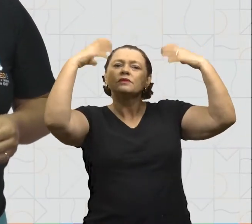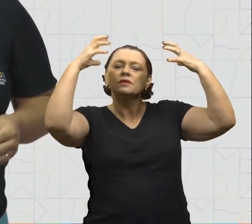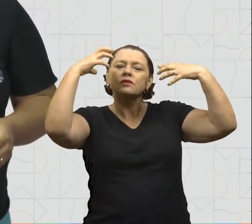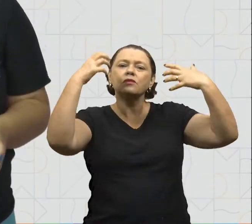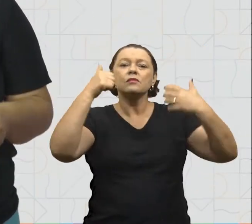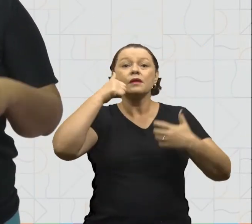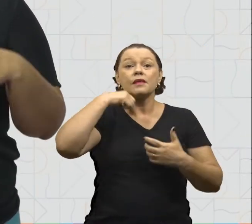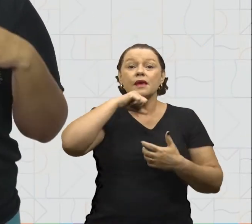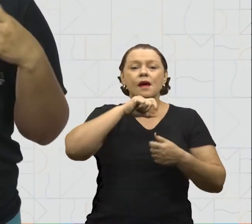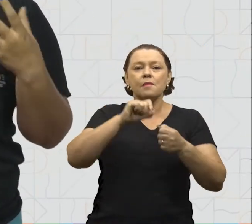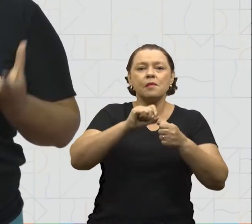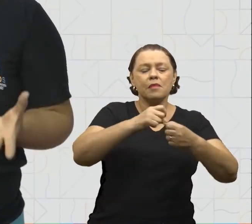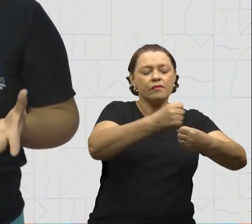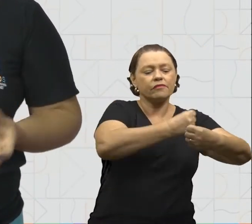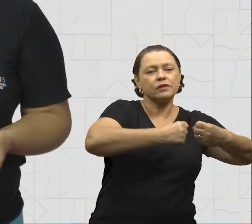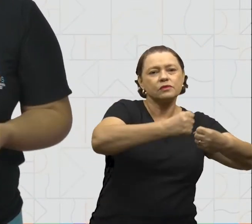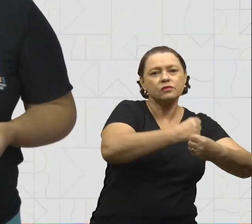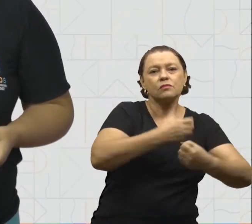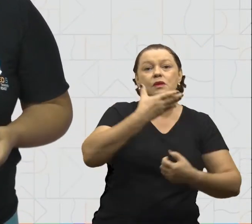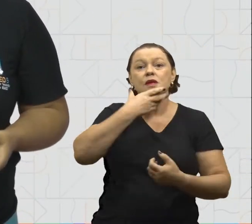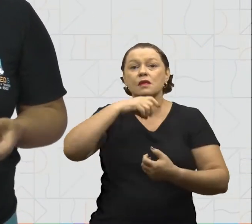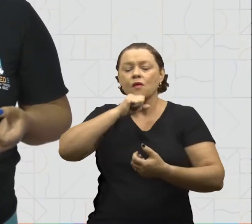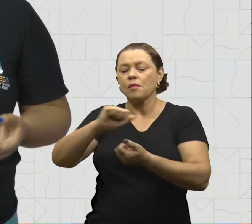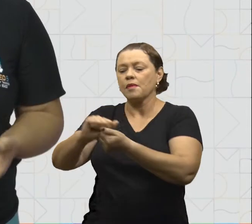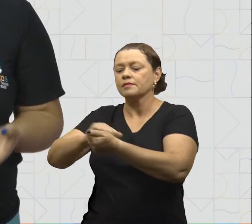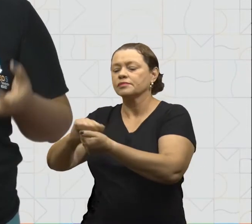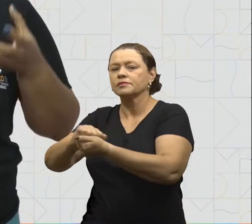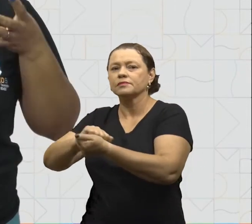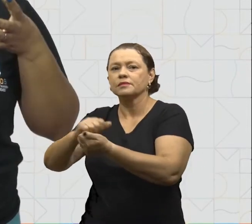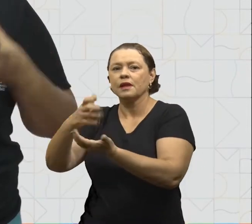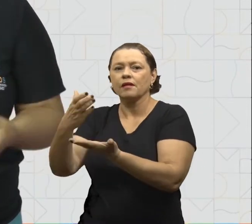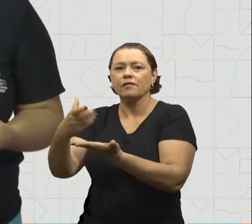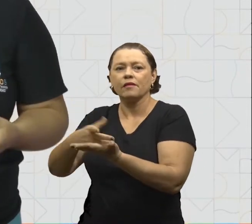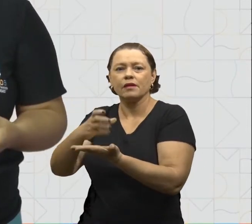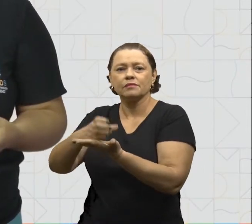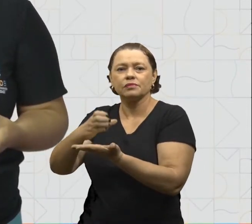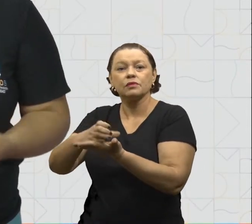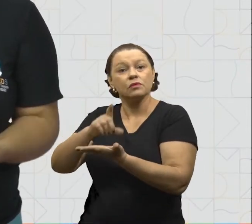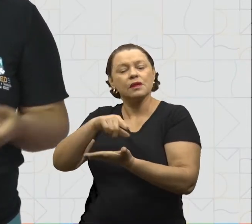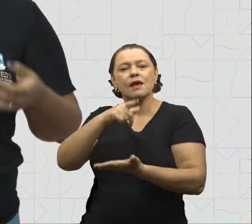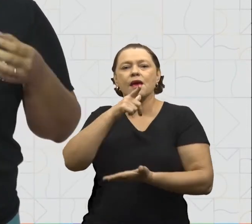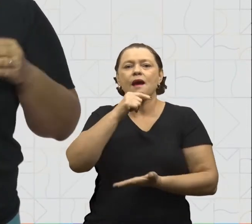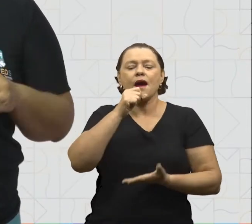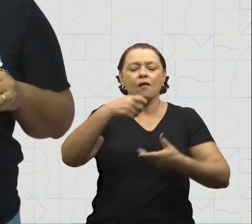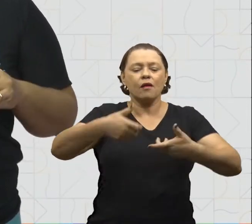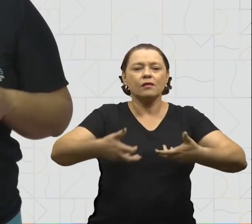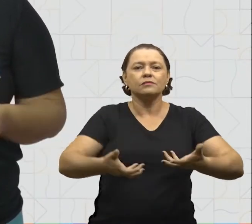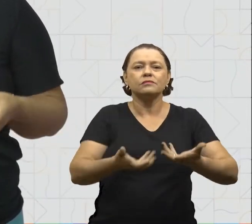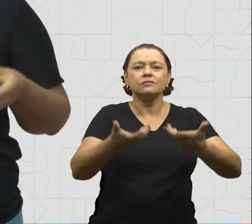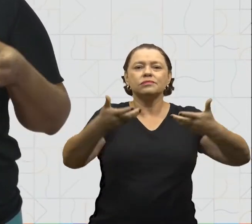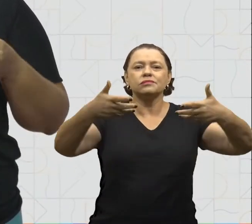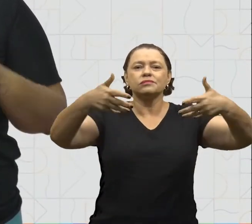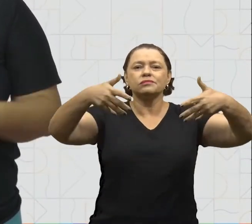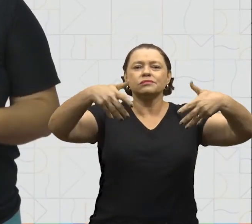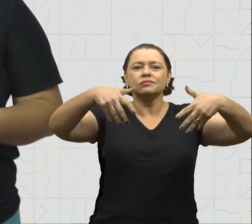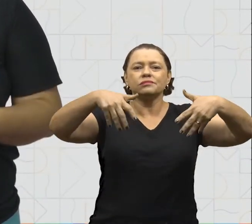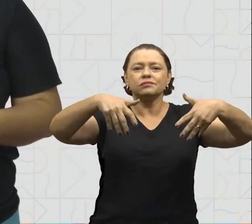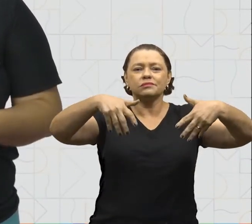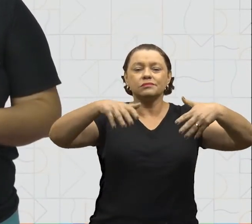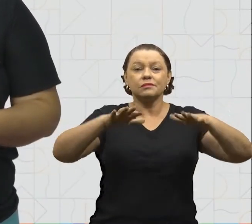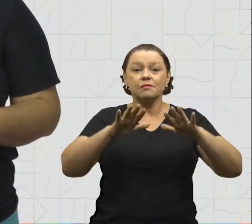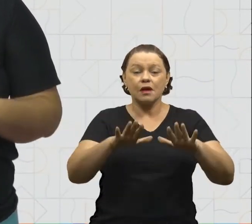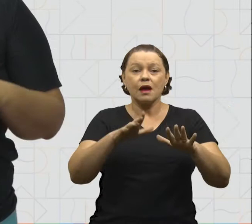faz comida ou o papai lava a louça, é a água em estado líquido. Já a água que guardamos